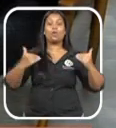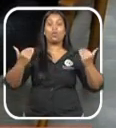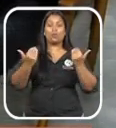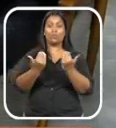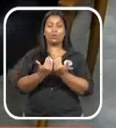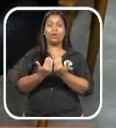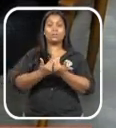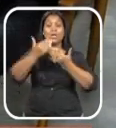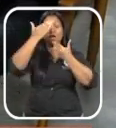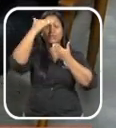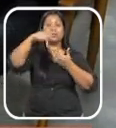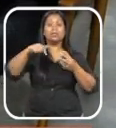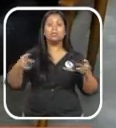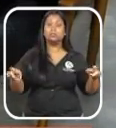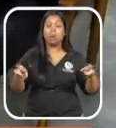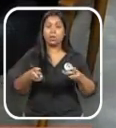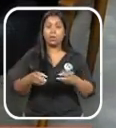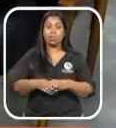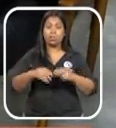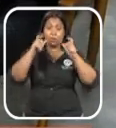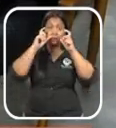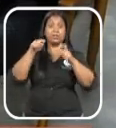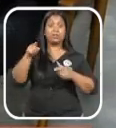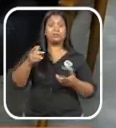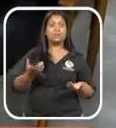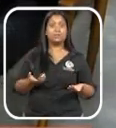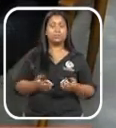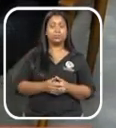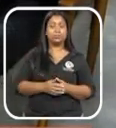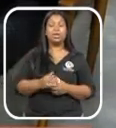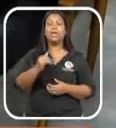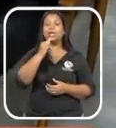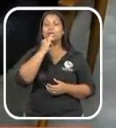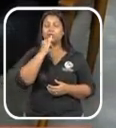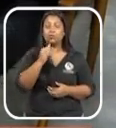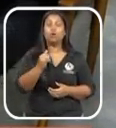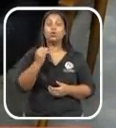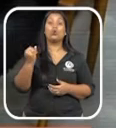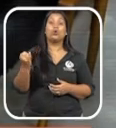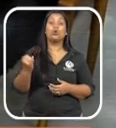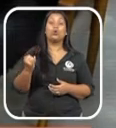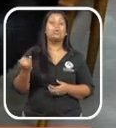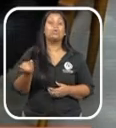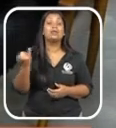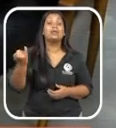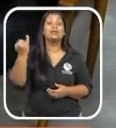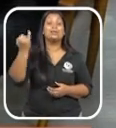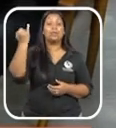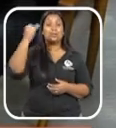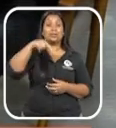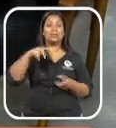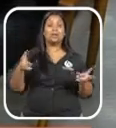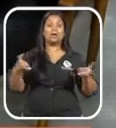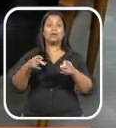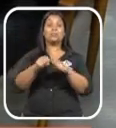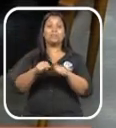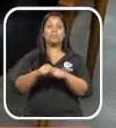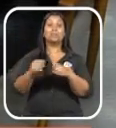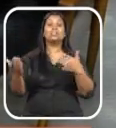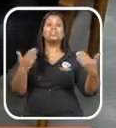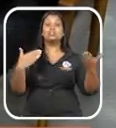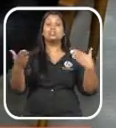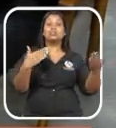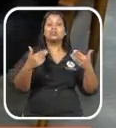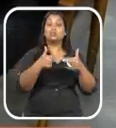interessante aquilo. Ele falou do papel importante que a Câmara fez de discutir publicamente as coisas e mais, e dar